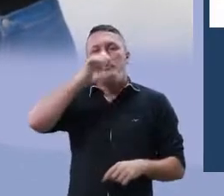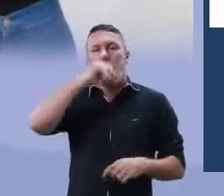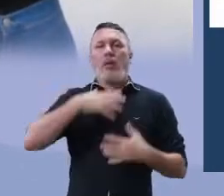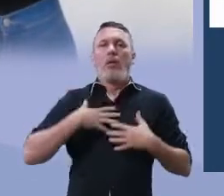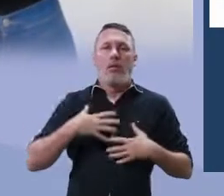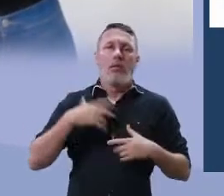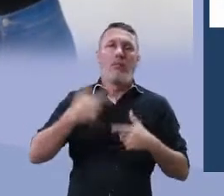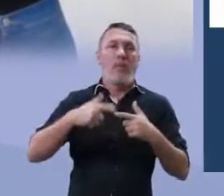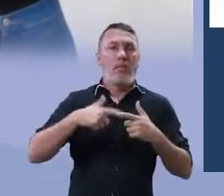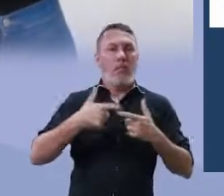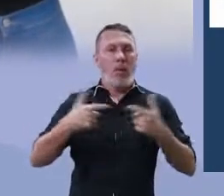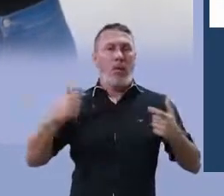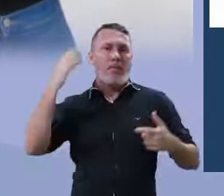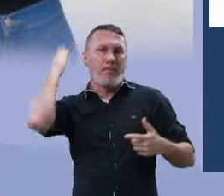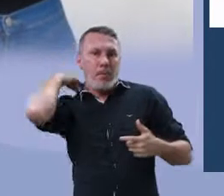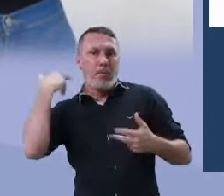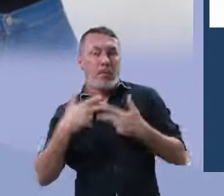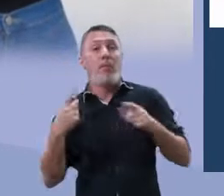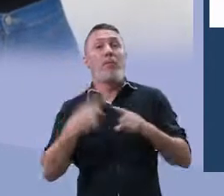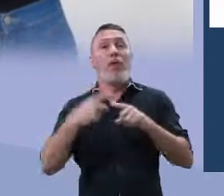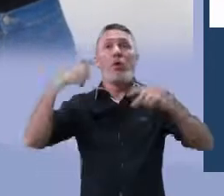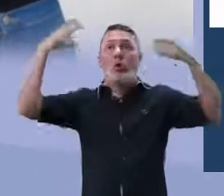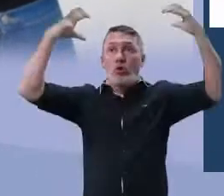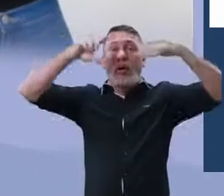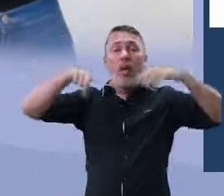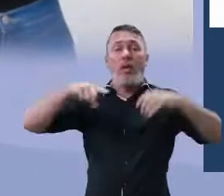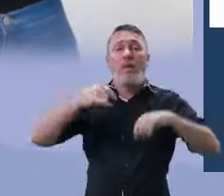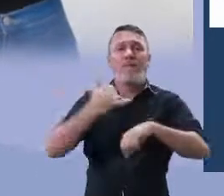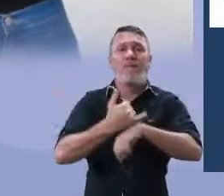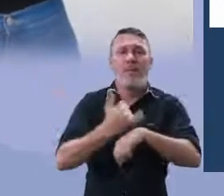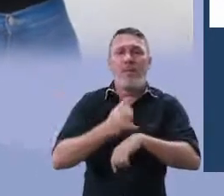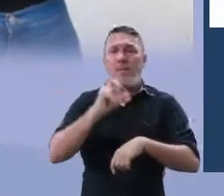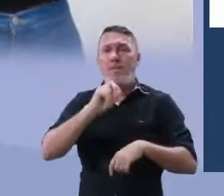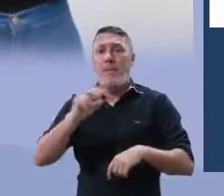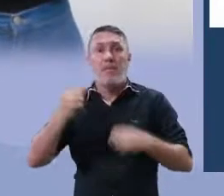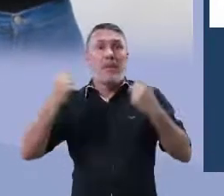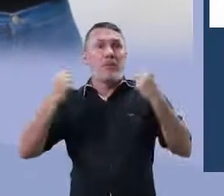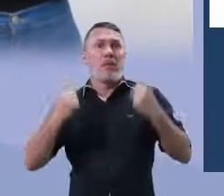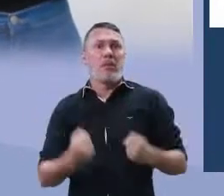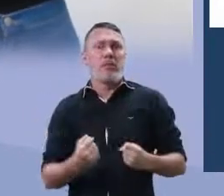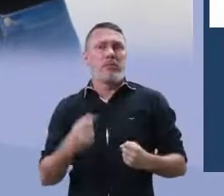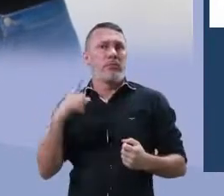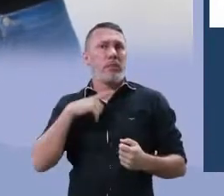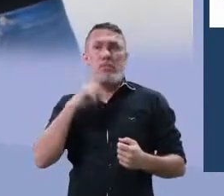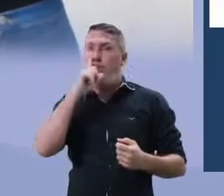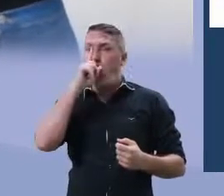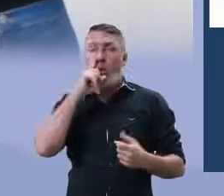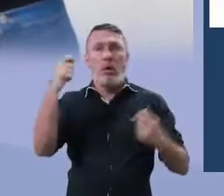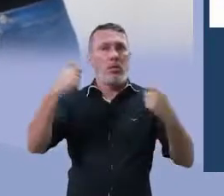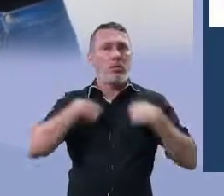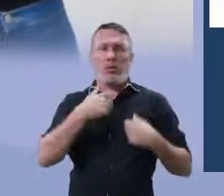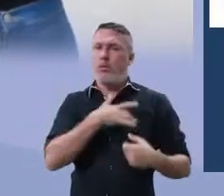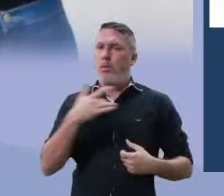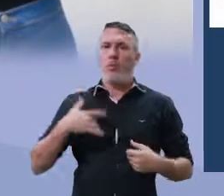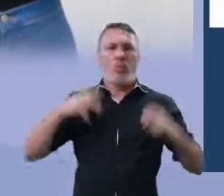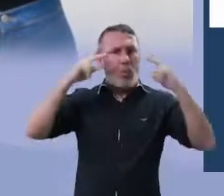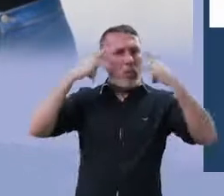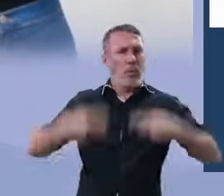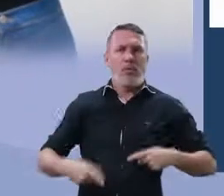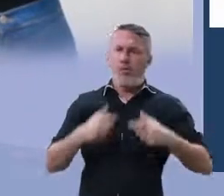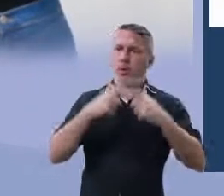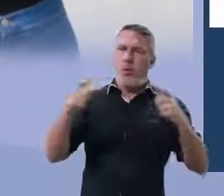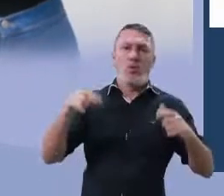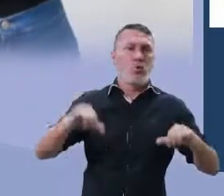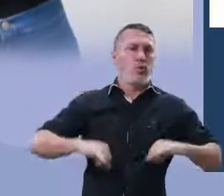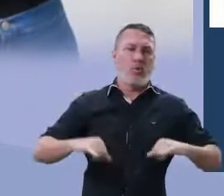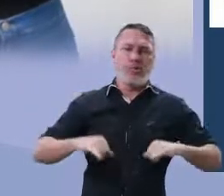doenças respiratórias em seres humanos, além disso, liberação de metais pesados, que são extremamente